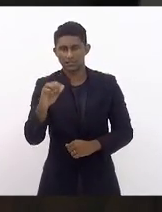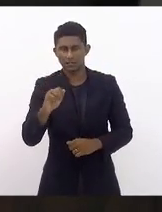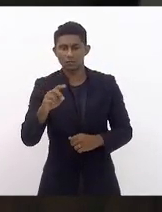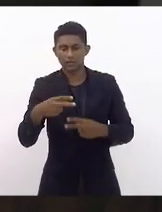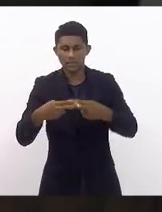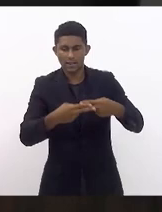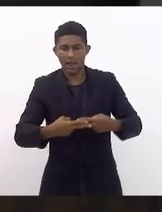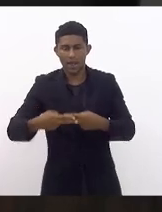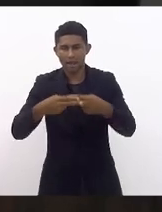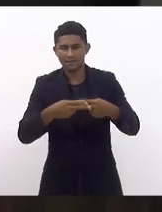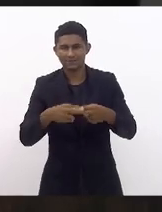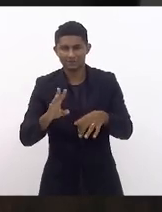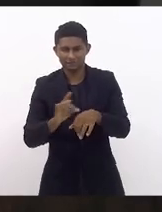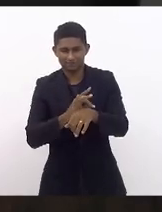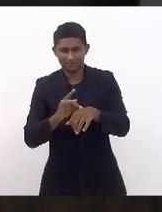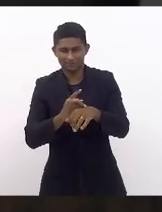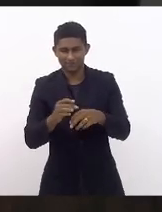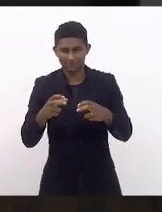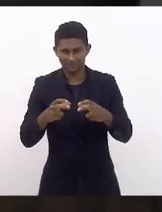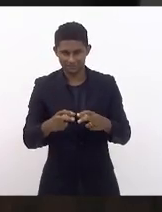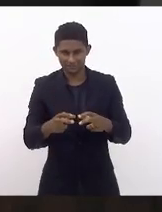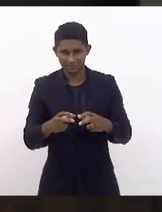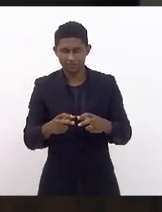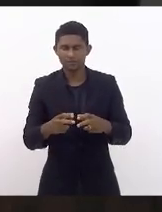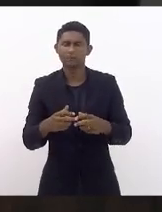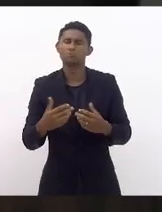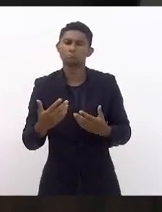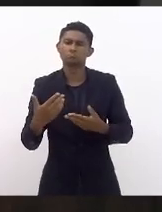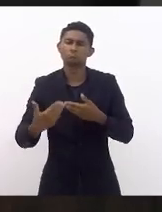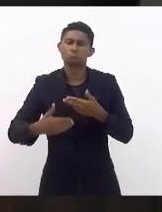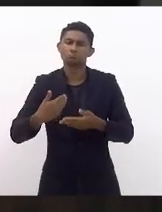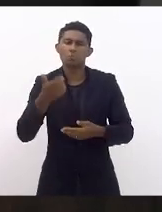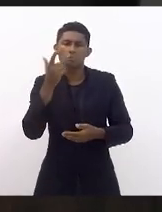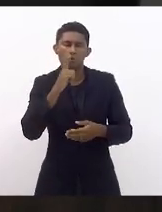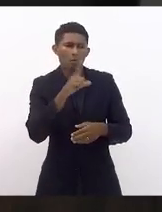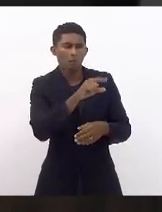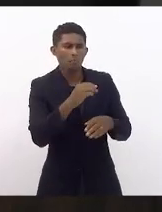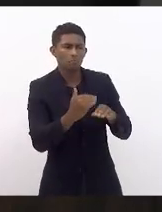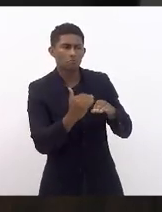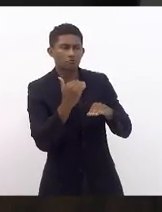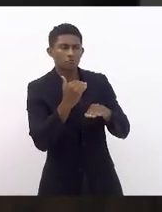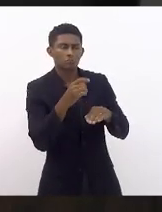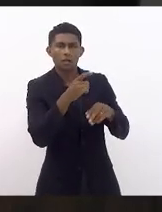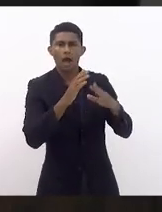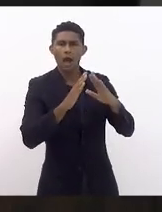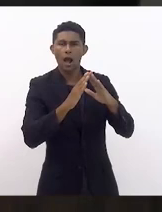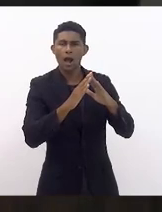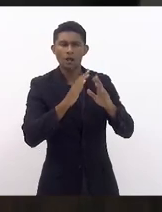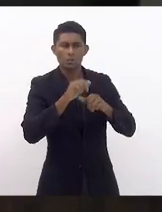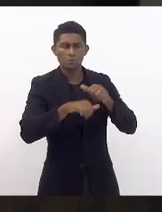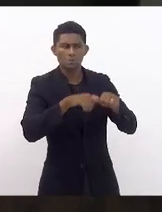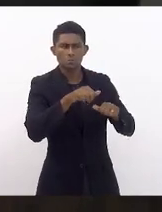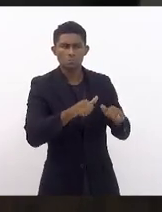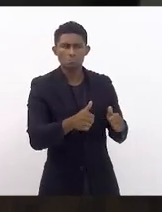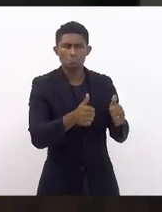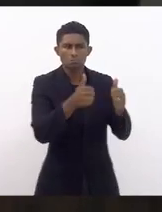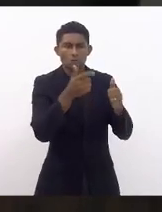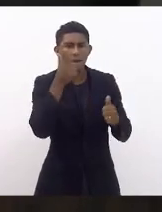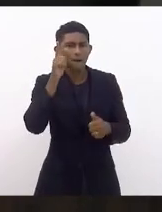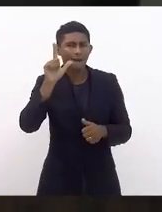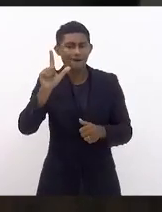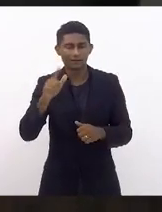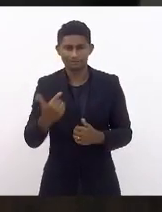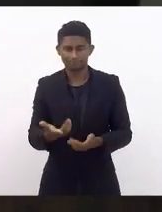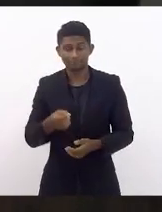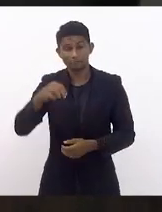foi promovido a maquinista. Com o passar do tempo, a família foi melhorando a sua moradia. Mário Vaz estudou o